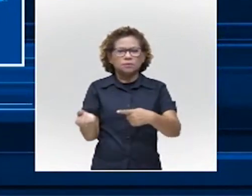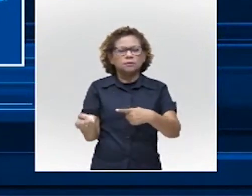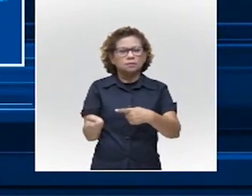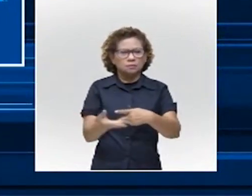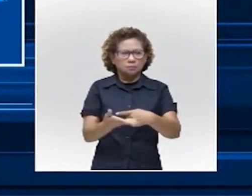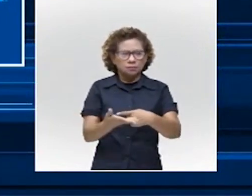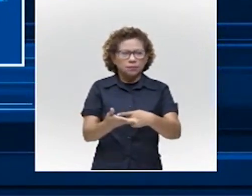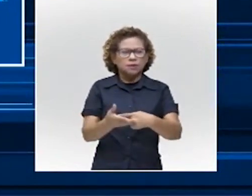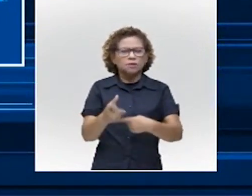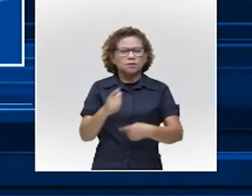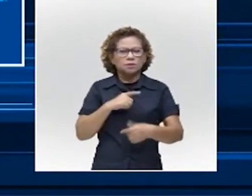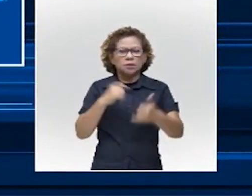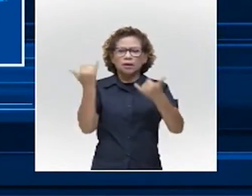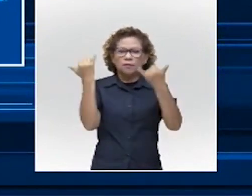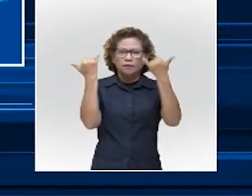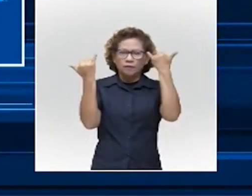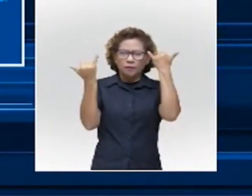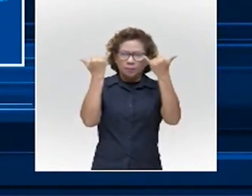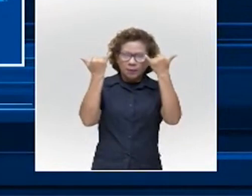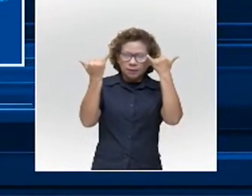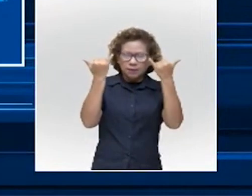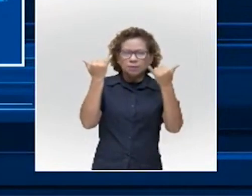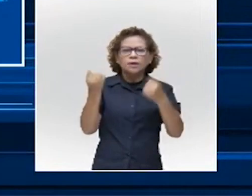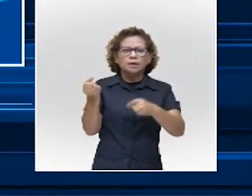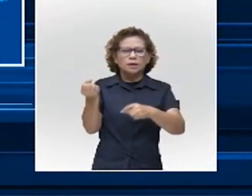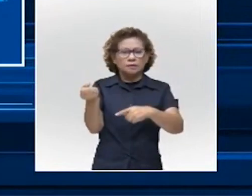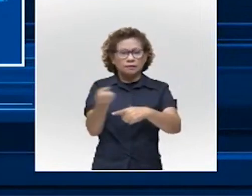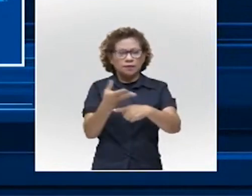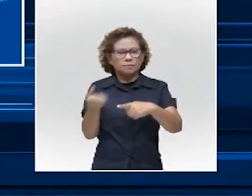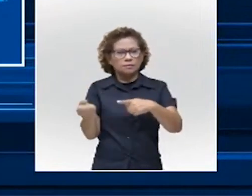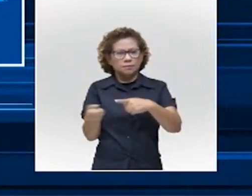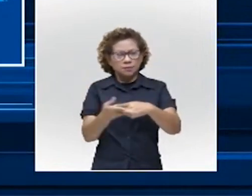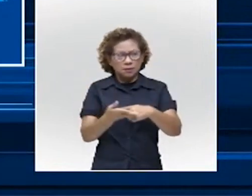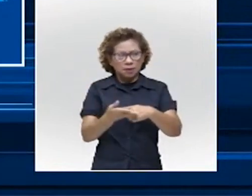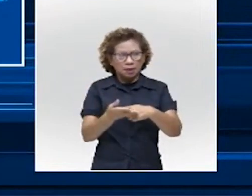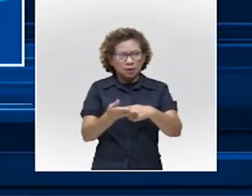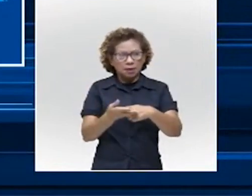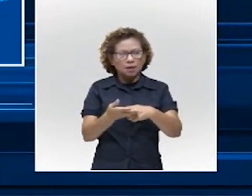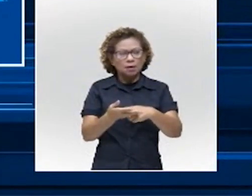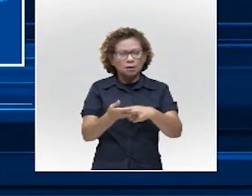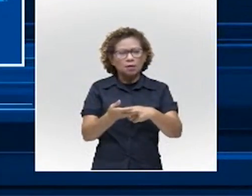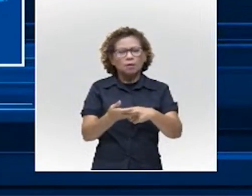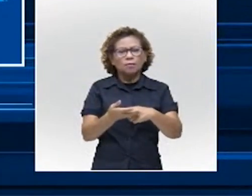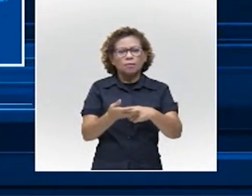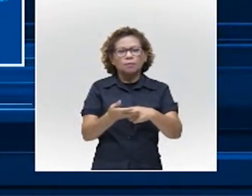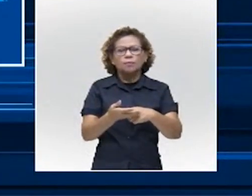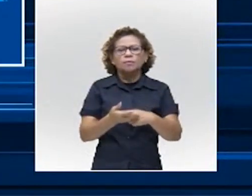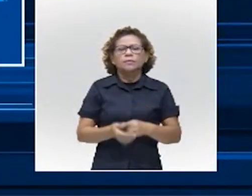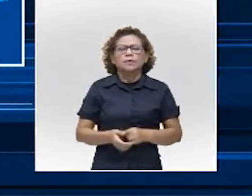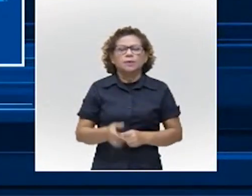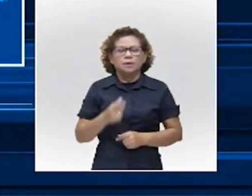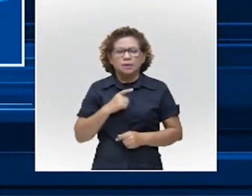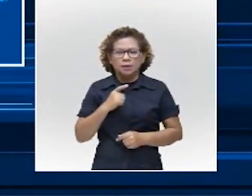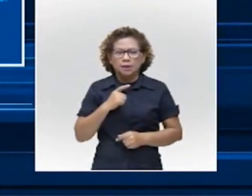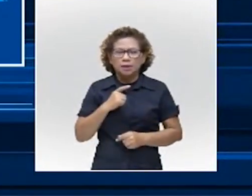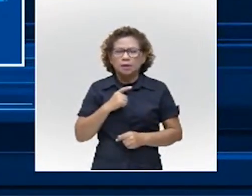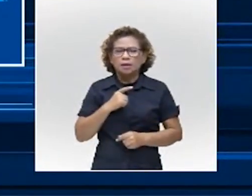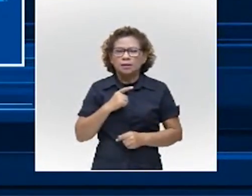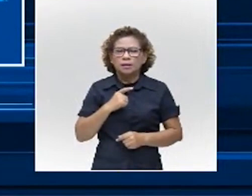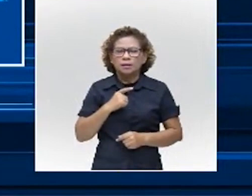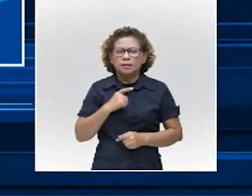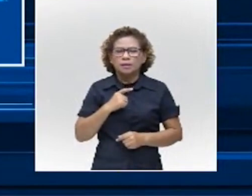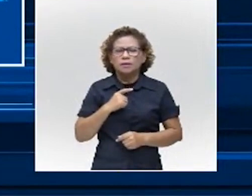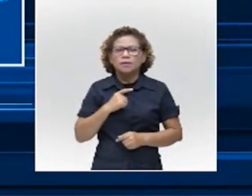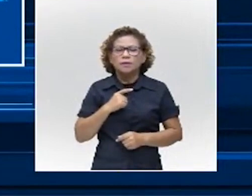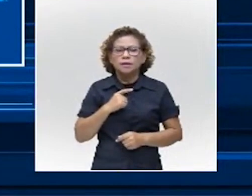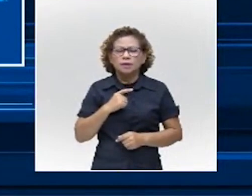informação: que as frações representam a mesma parte de um inteiro, mesmo